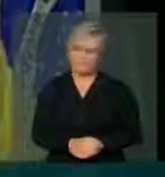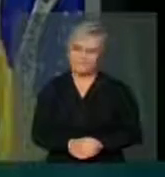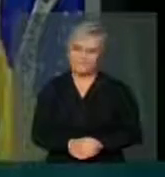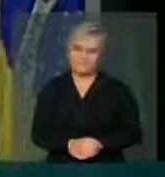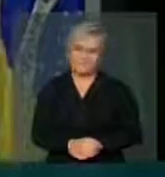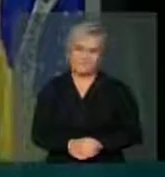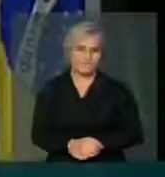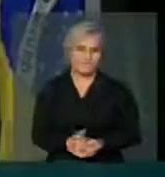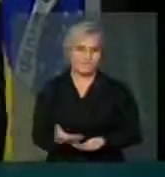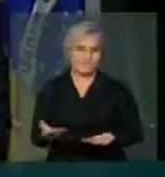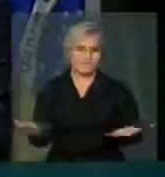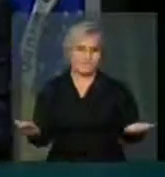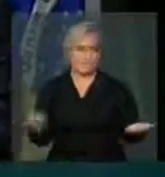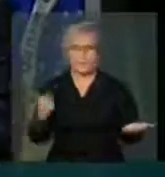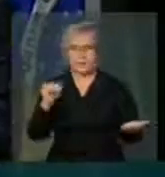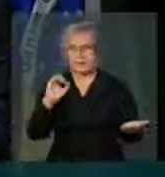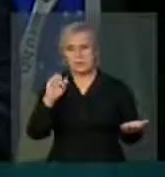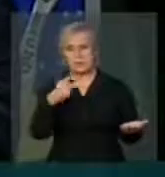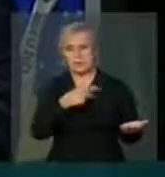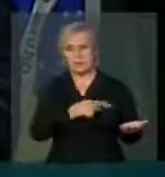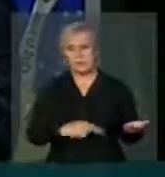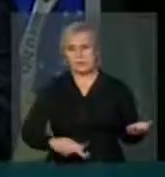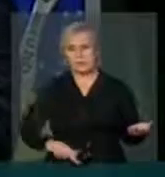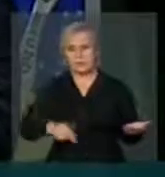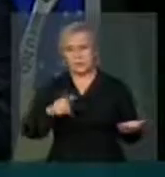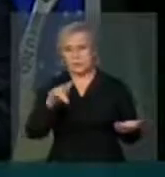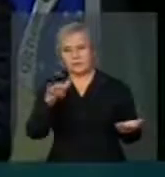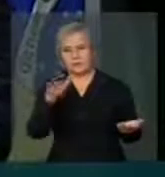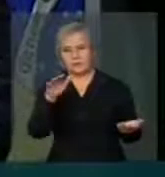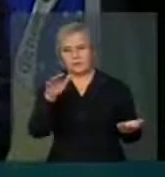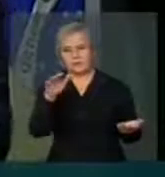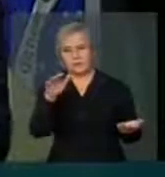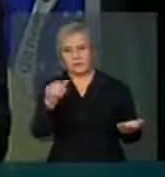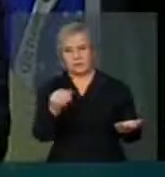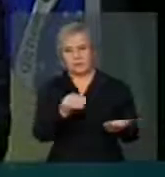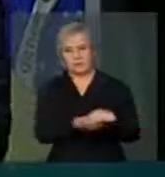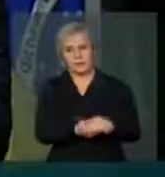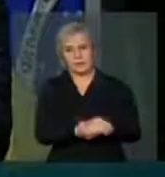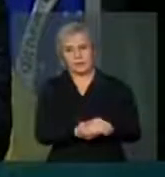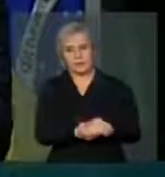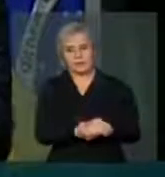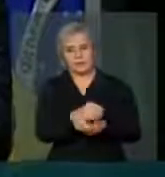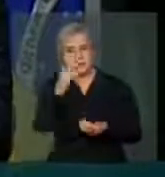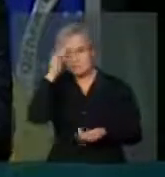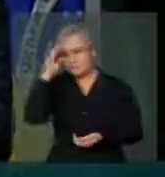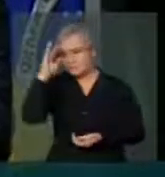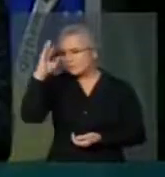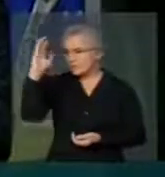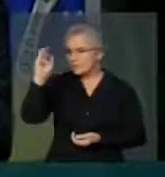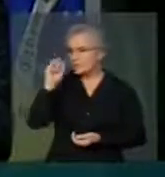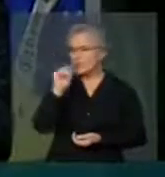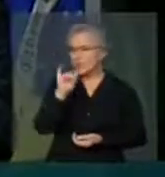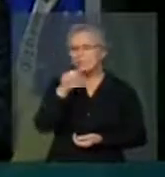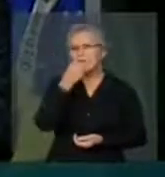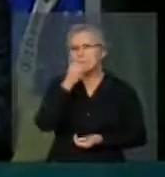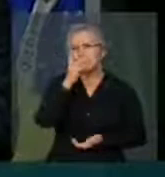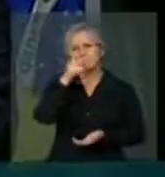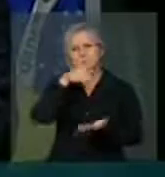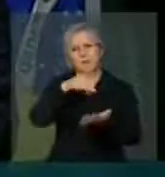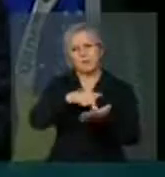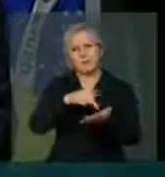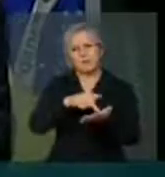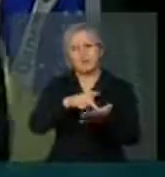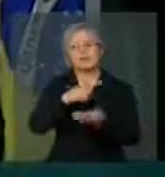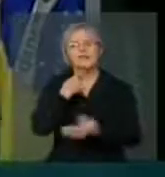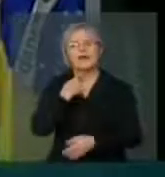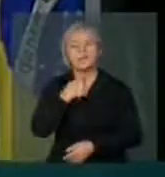senhor ex-presidente Lula, que bom seria se tudo isso fosse a verdadeira intenção do PT assim